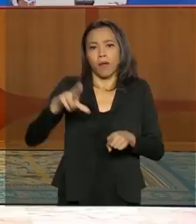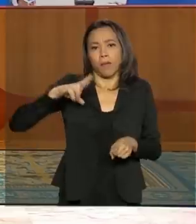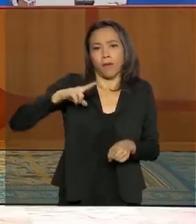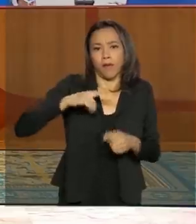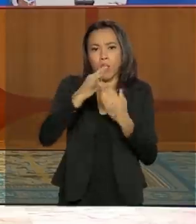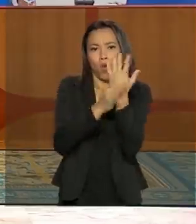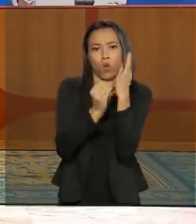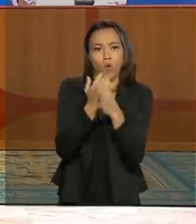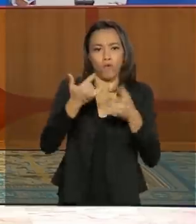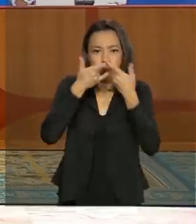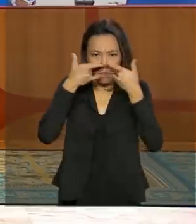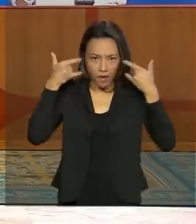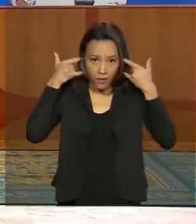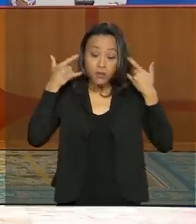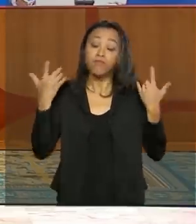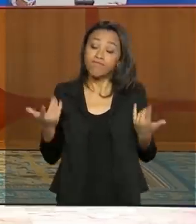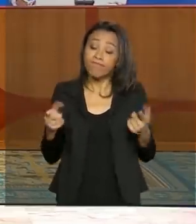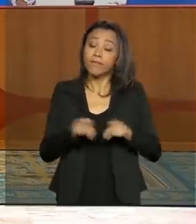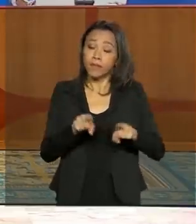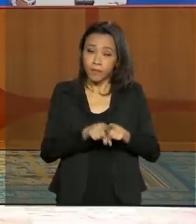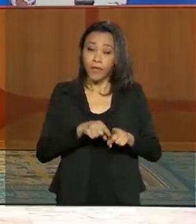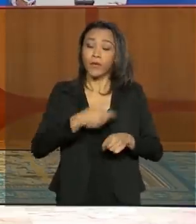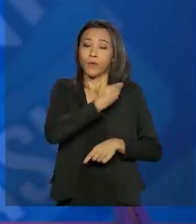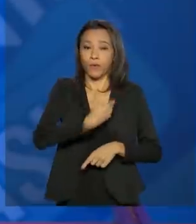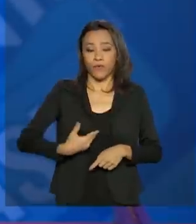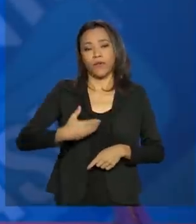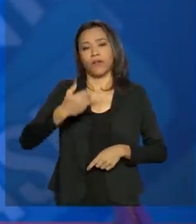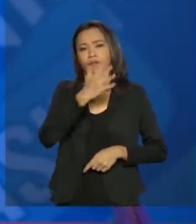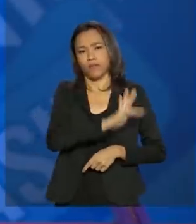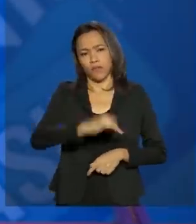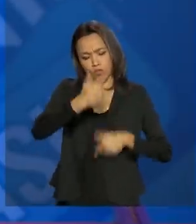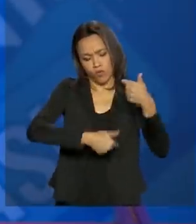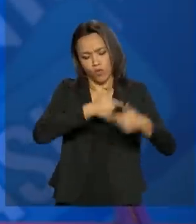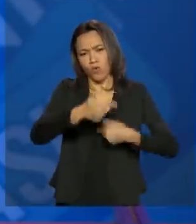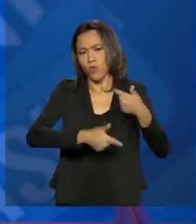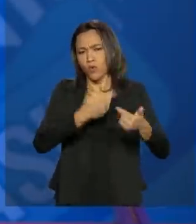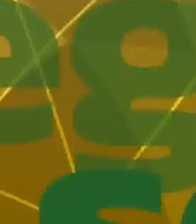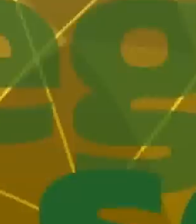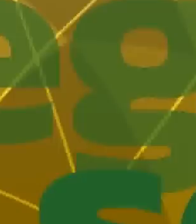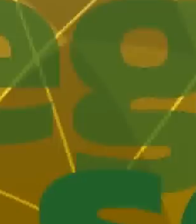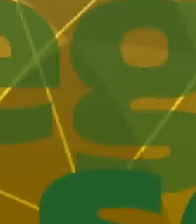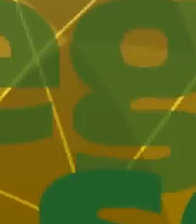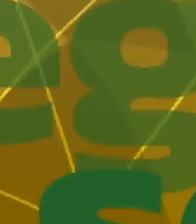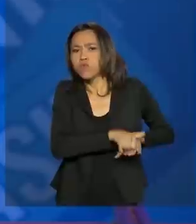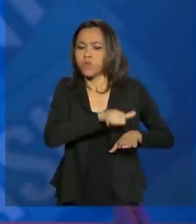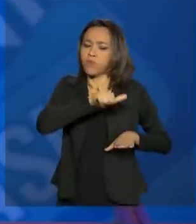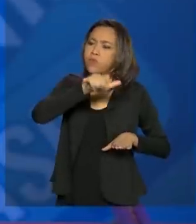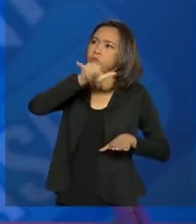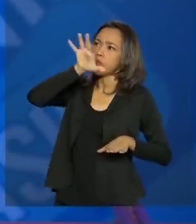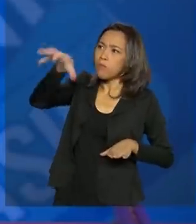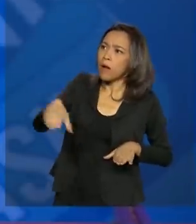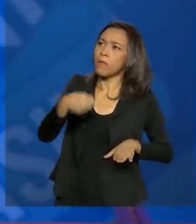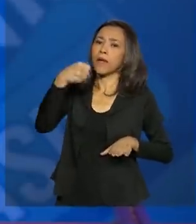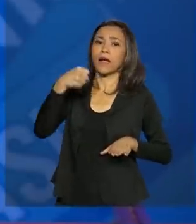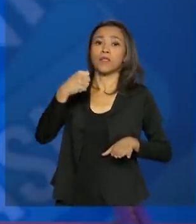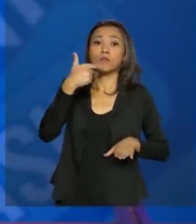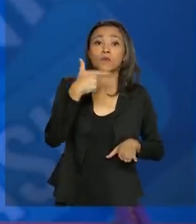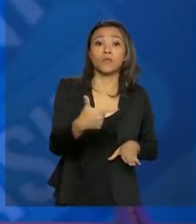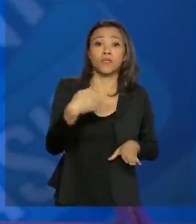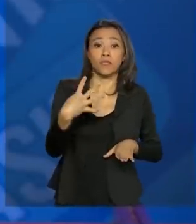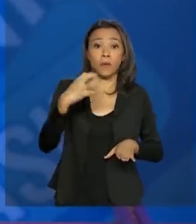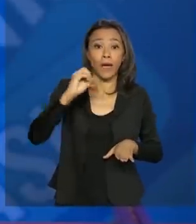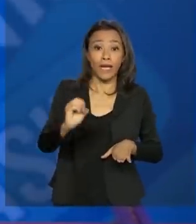o governo federal também estuda enviar aviões a china para buscar tá milhões de